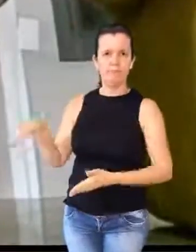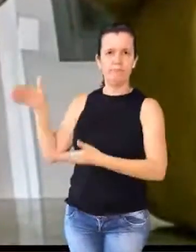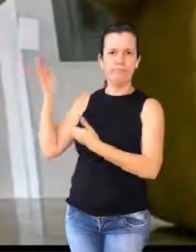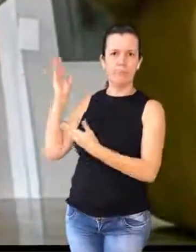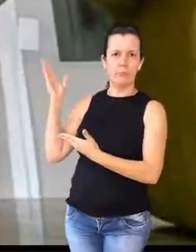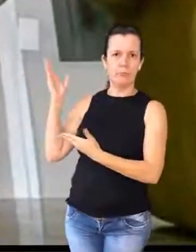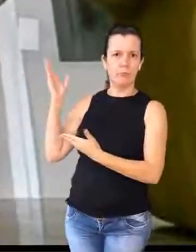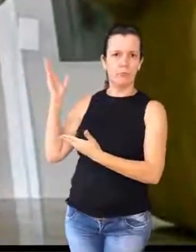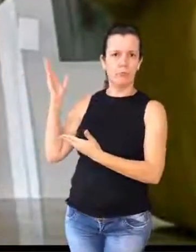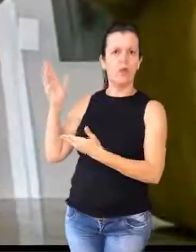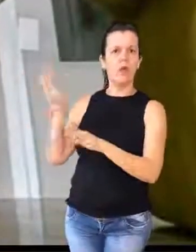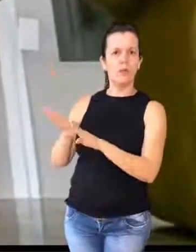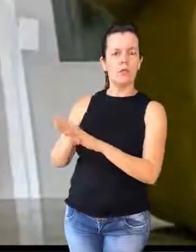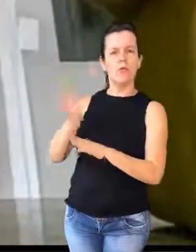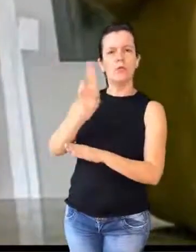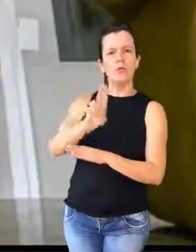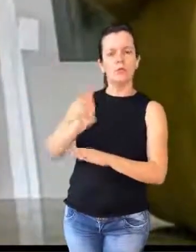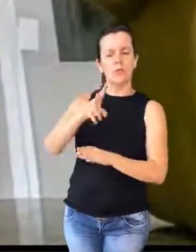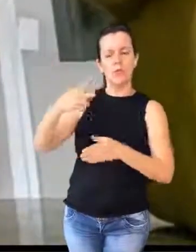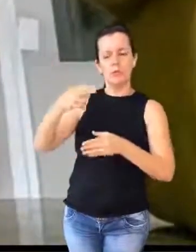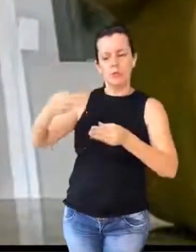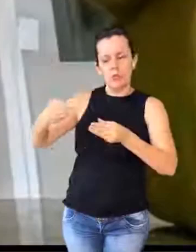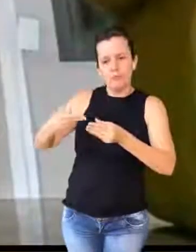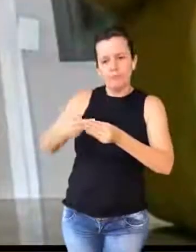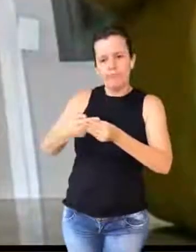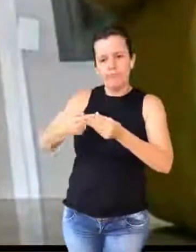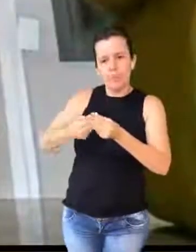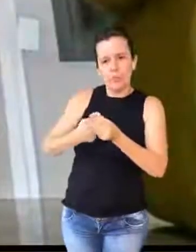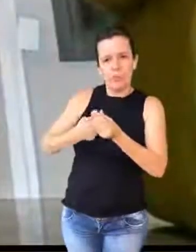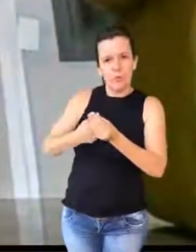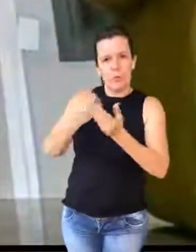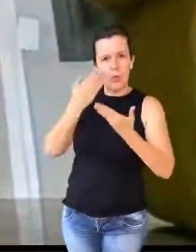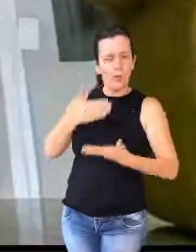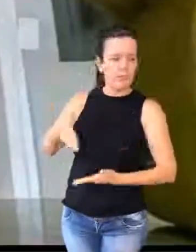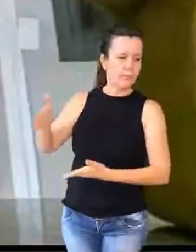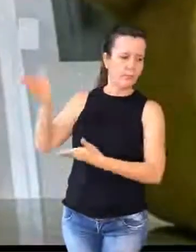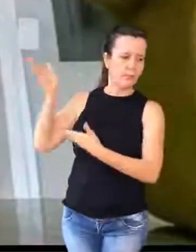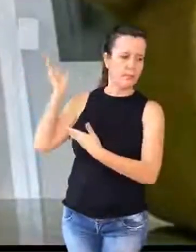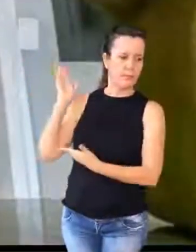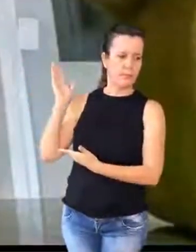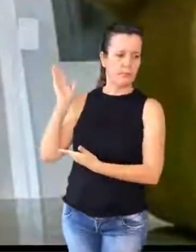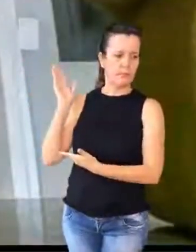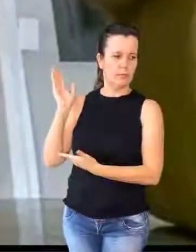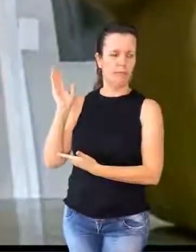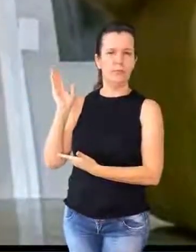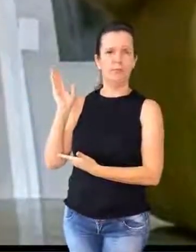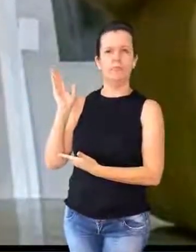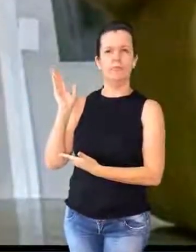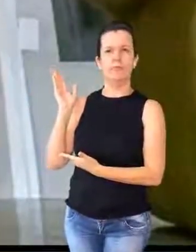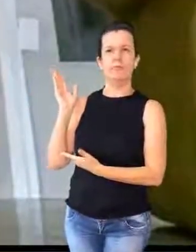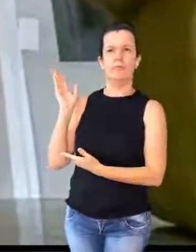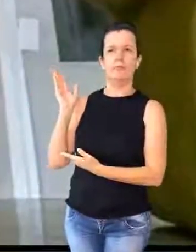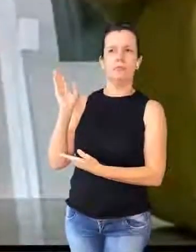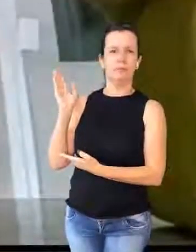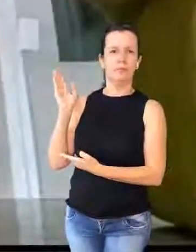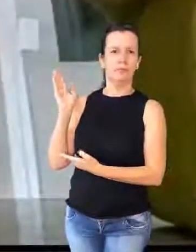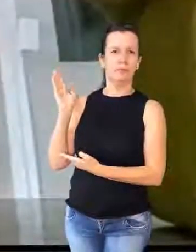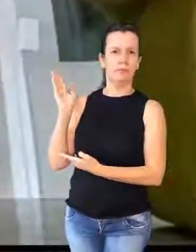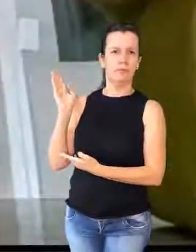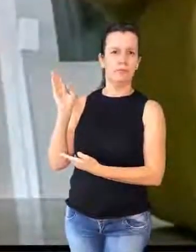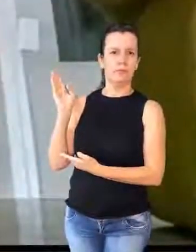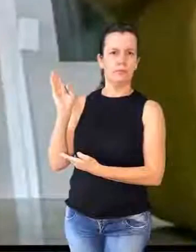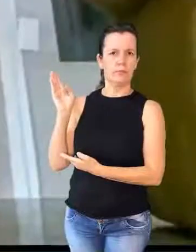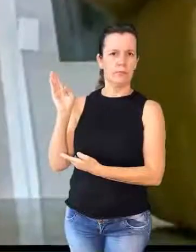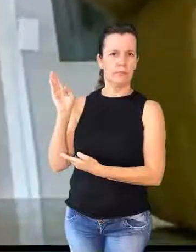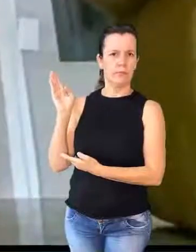entendeu? Deixei uma abertura. Aí eu venho aqui, ó, e viro. Eu posso usar a